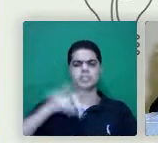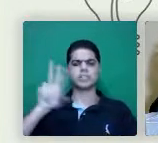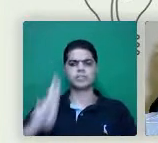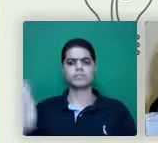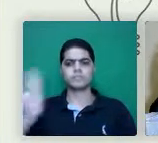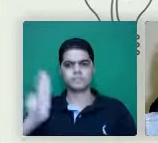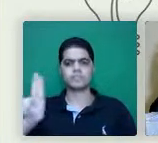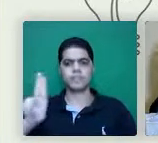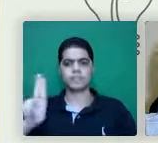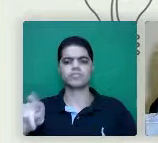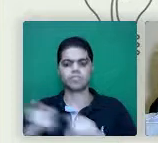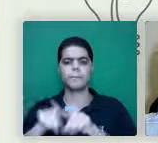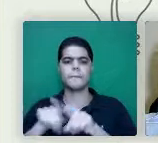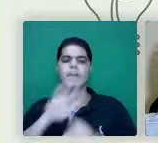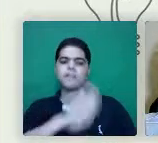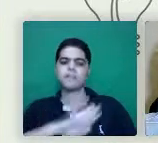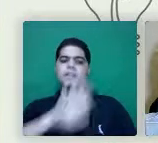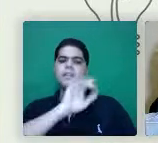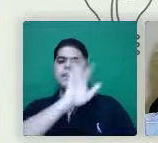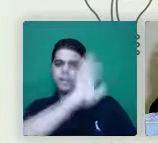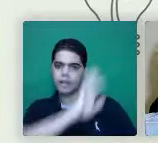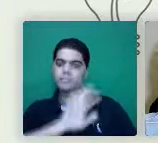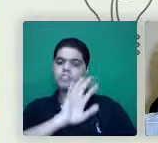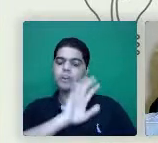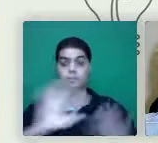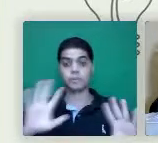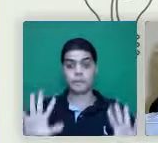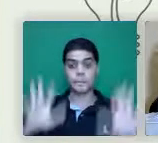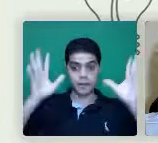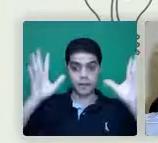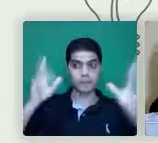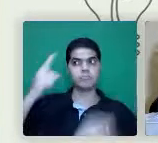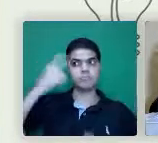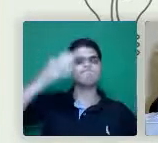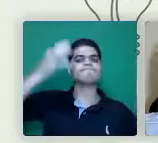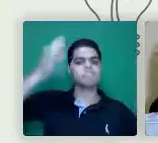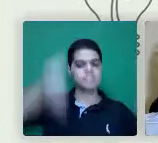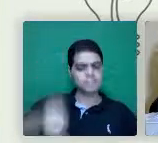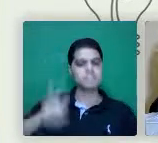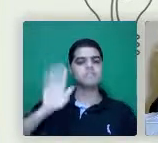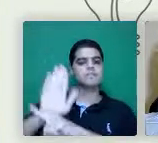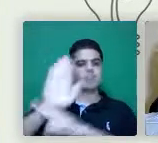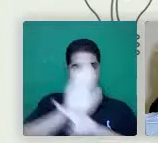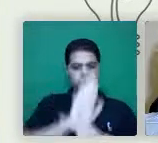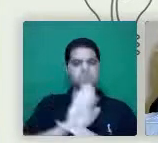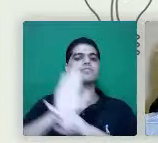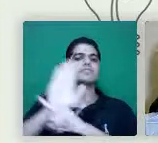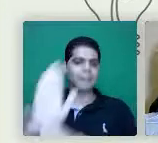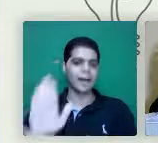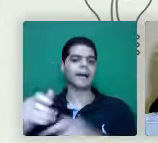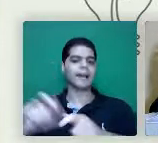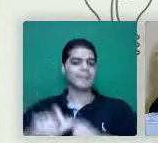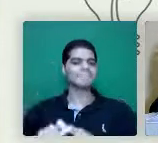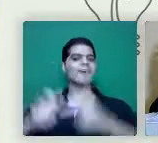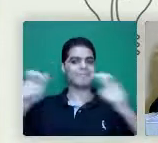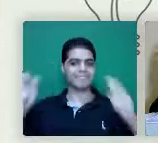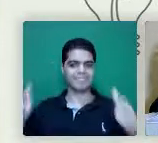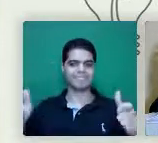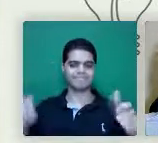do Sertão. Então, a maratona, eu tenho certeza que vai ajudar a alavancar. E, inclusive,